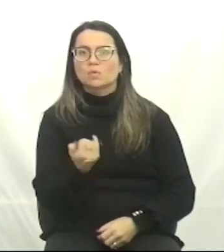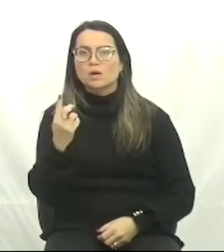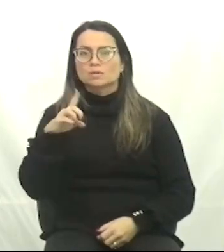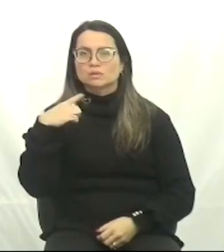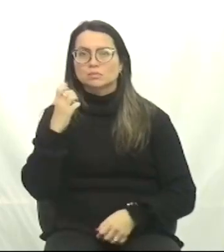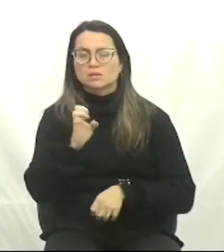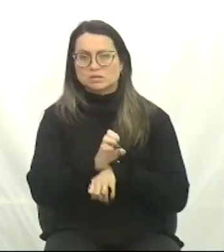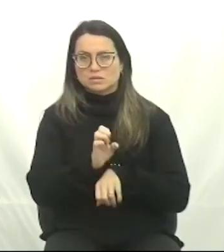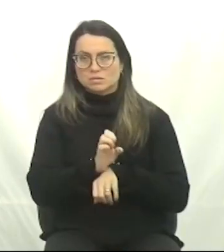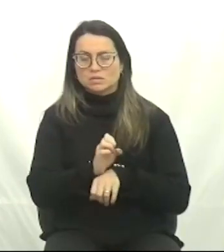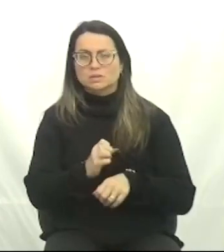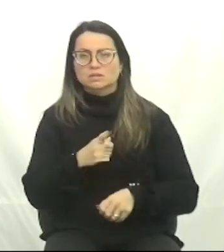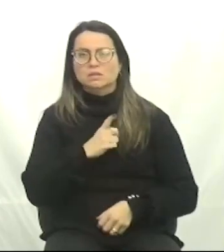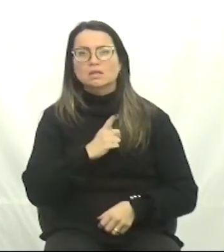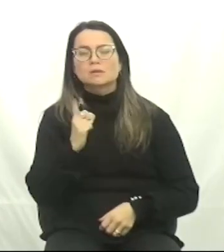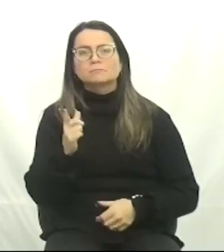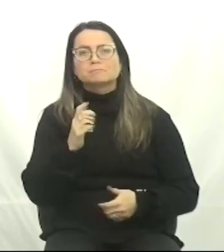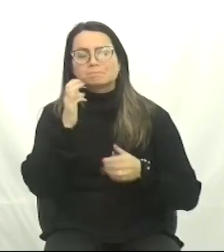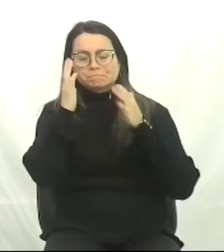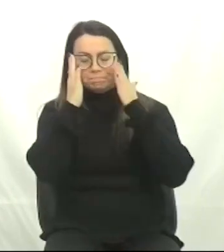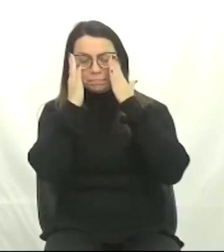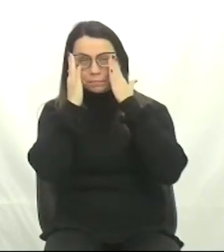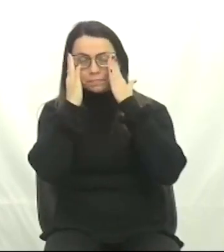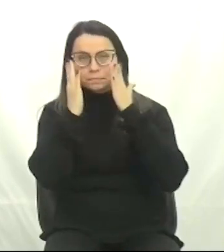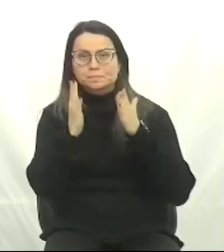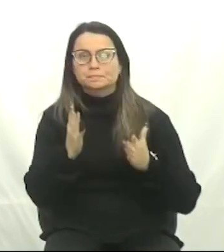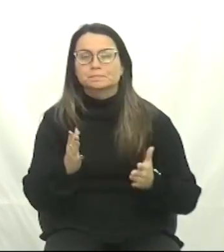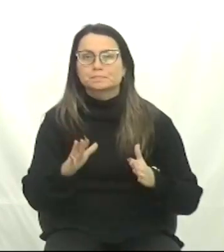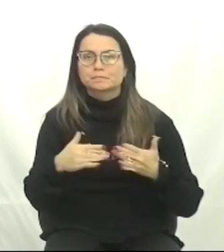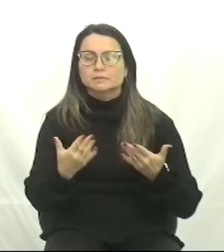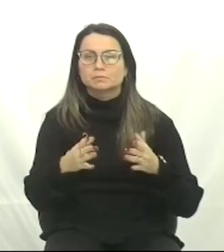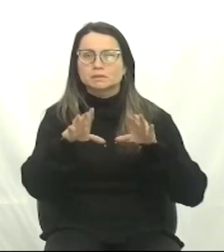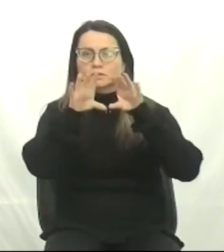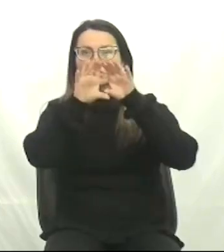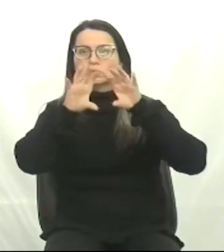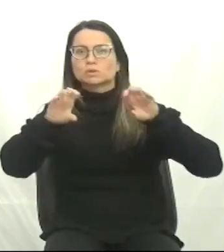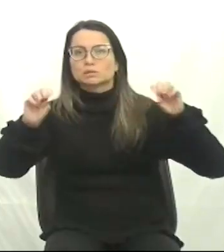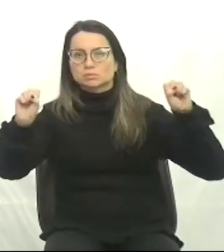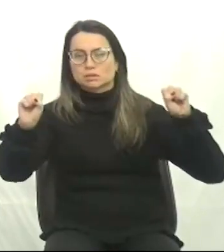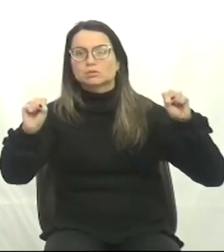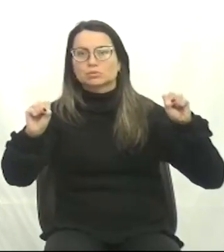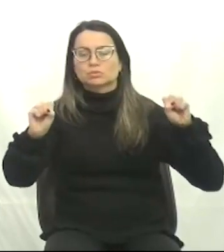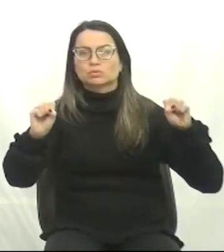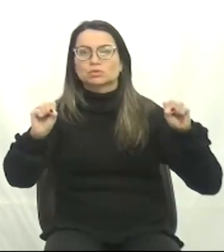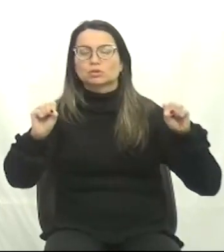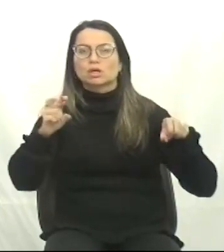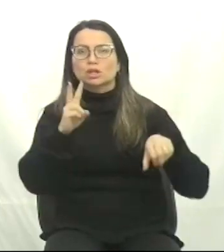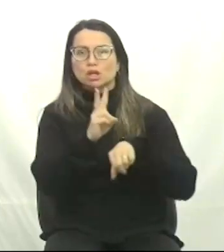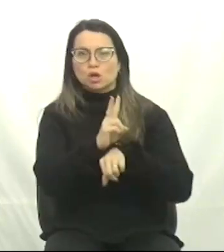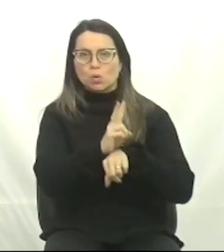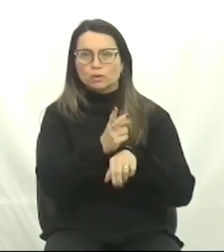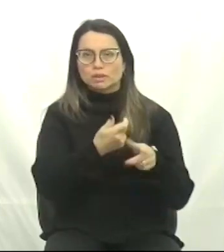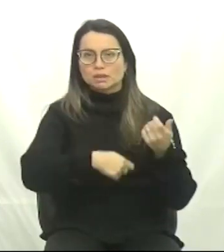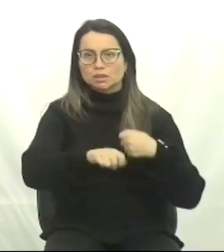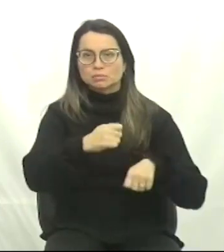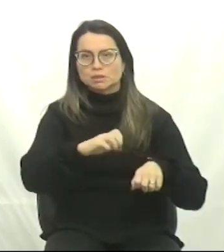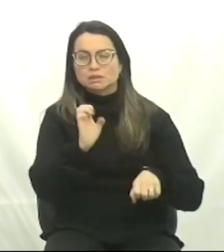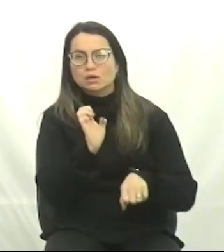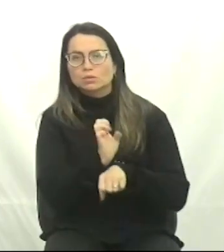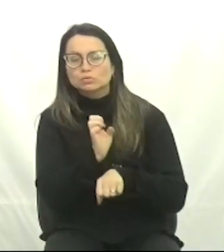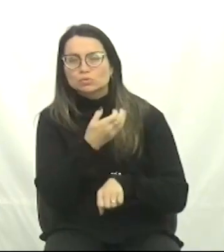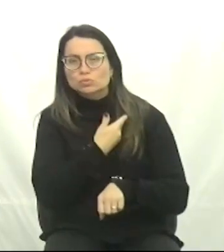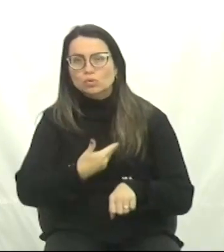tudo isso. Além disso, o Tribunal de Contas do Estado emitiu um parecer sobre o projeto, mesmo sem ele